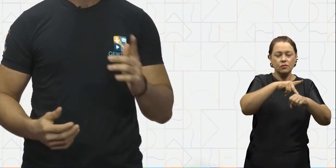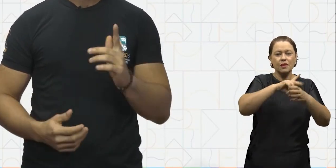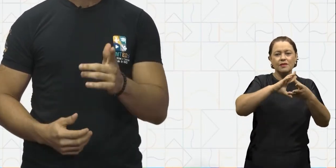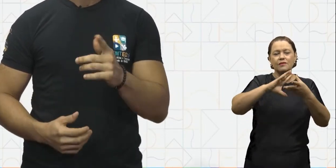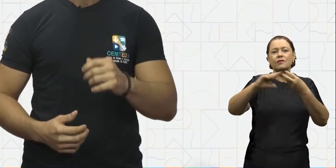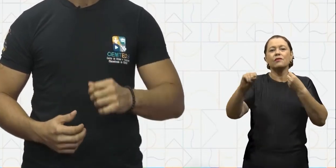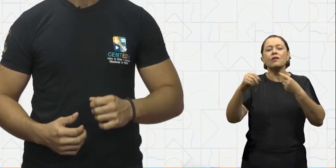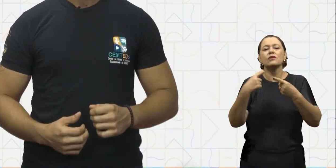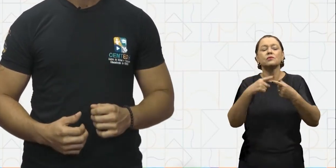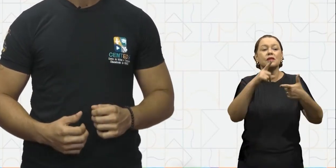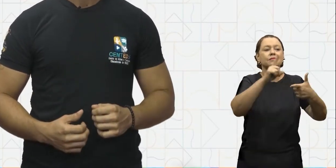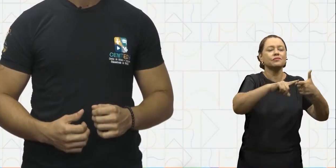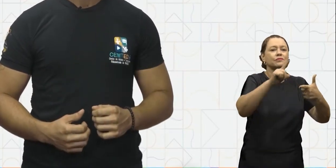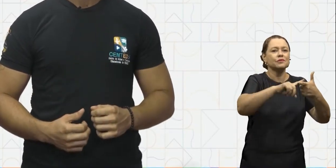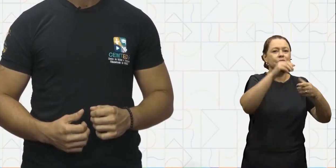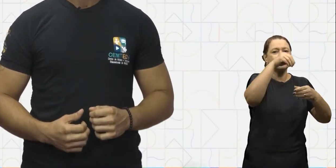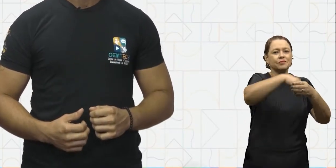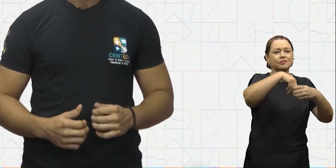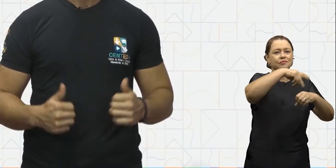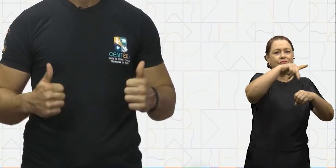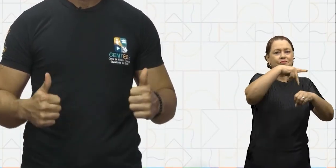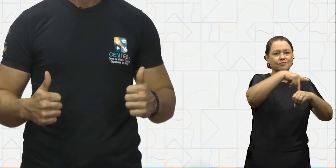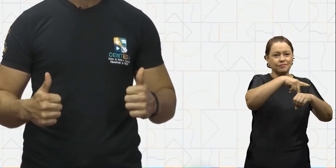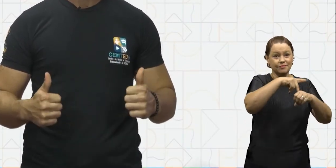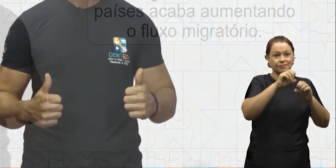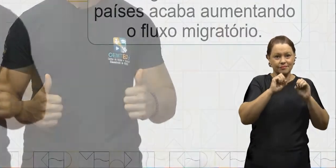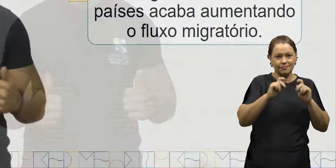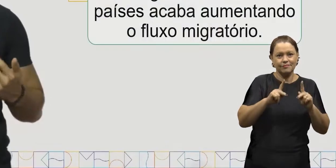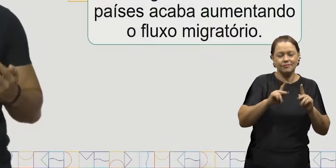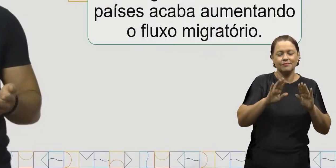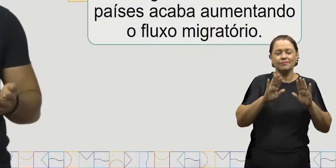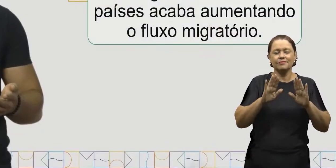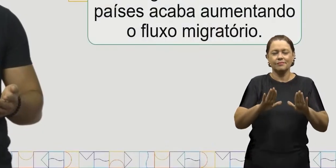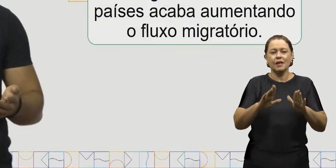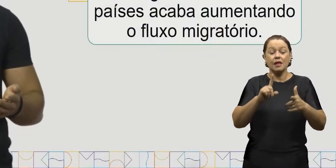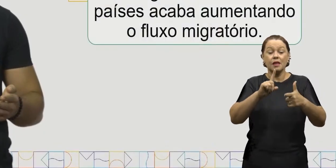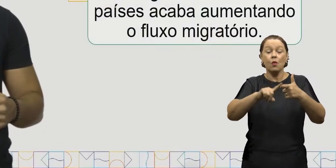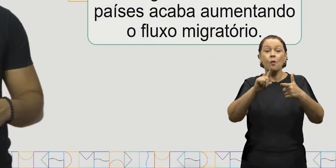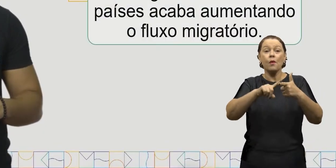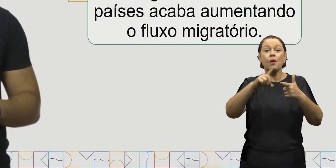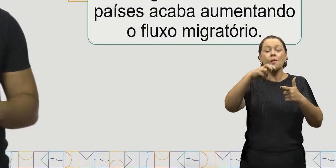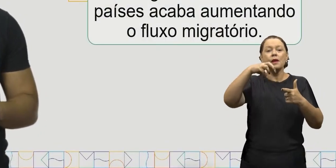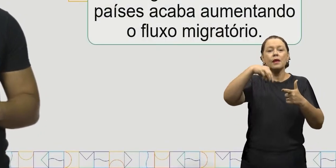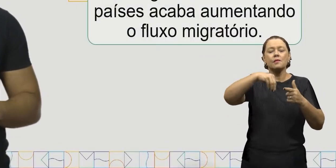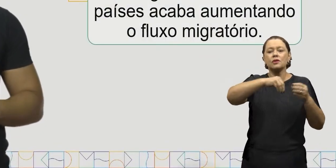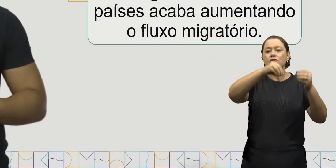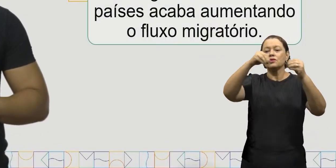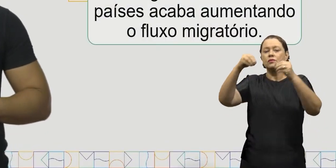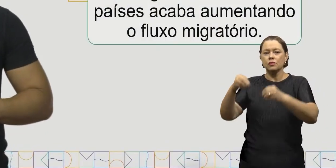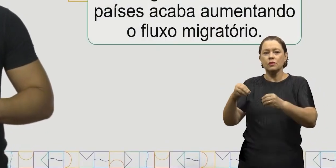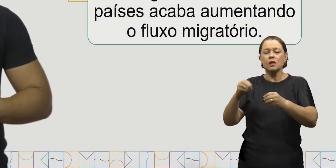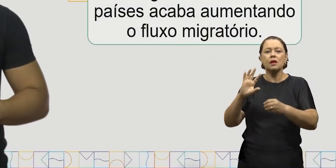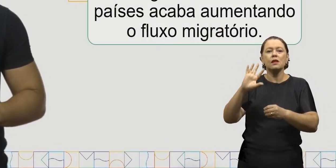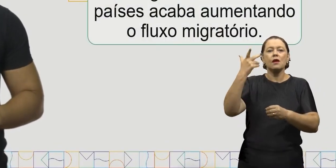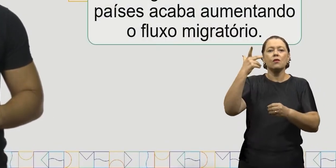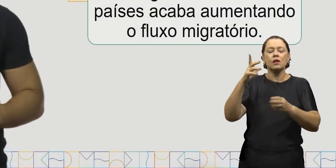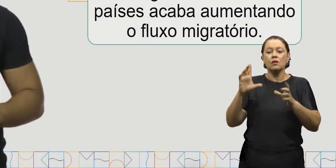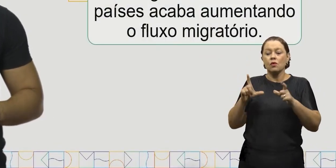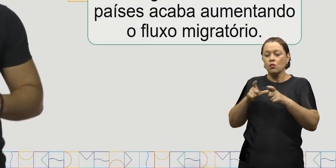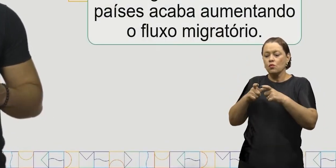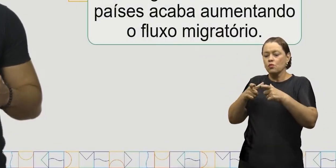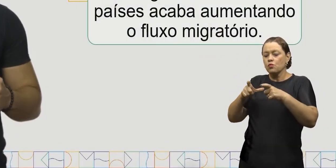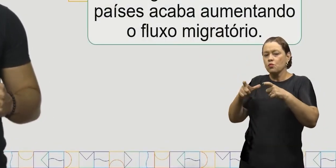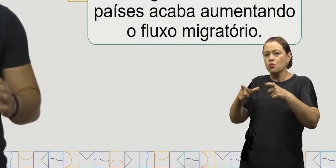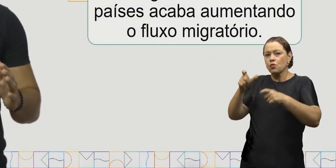por problemas na sua própria pátria, certo? Muito bem! Uma crise migratória ocorre quando o número de